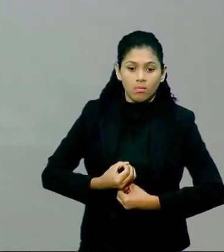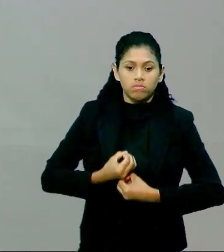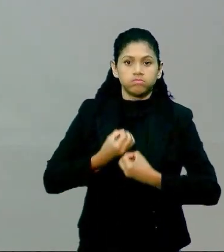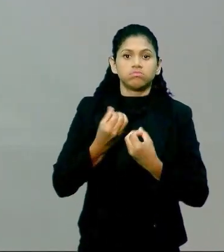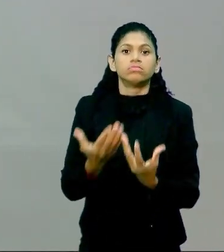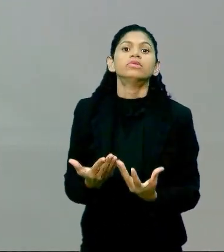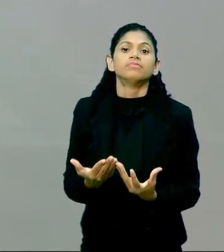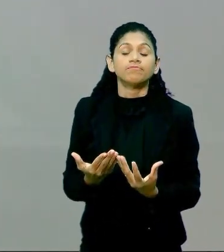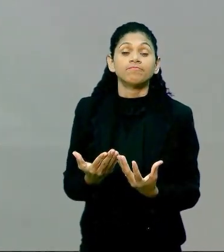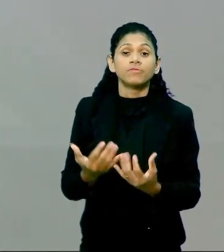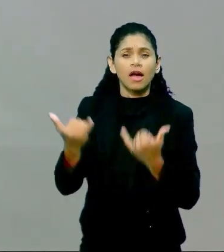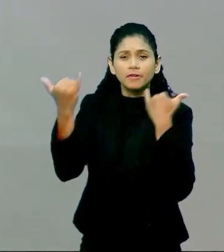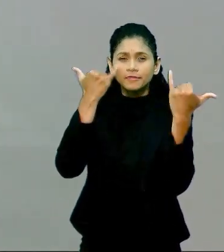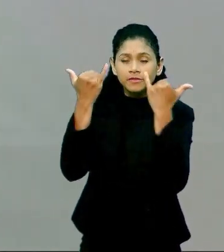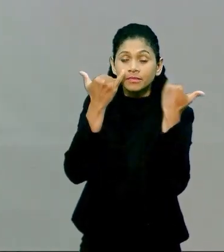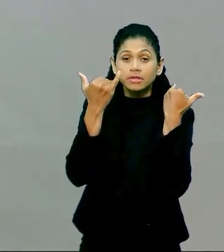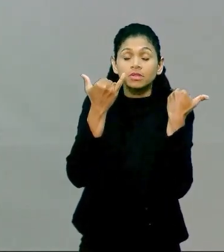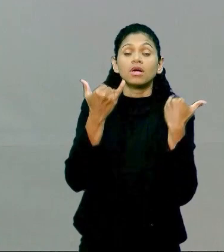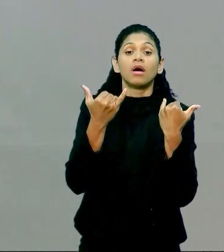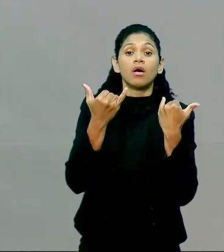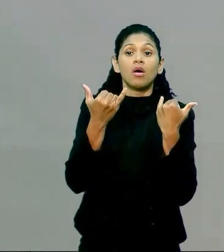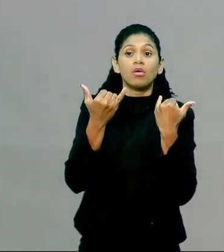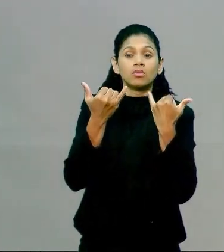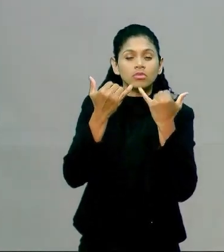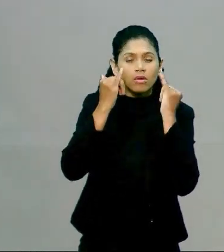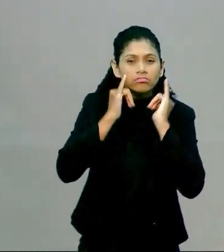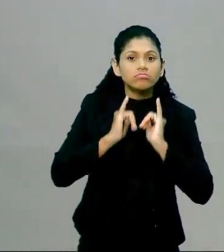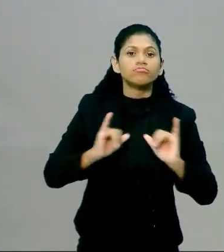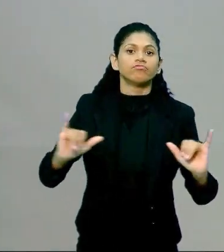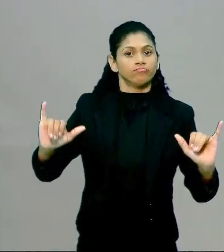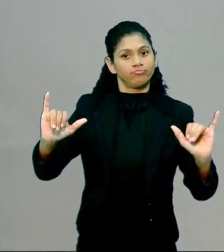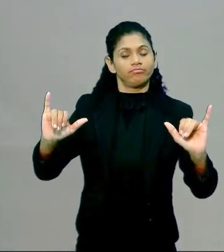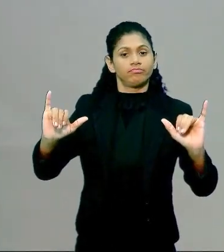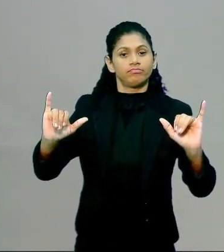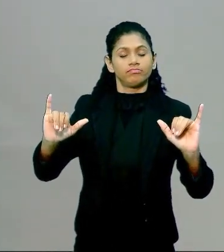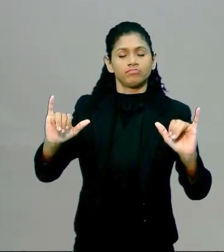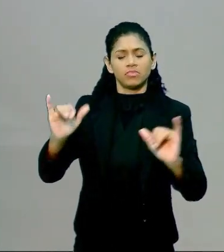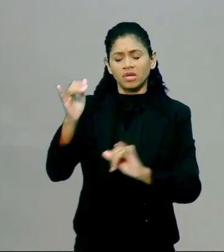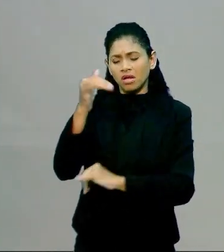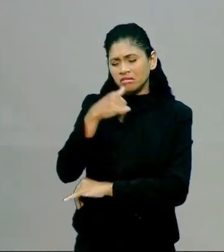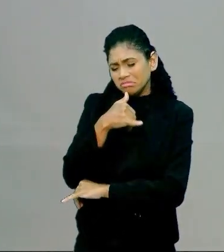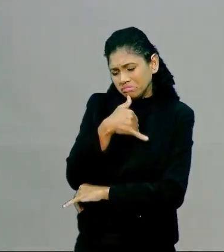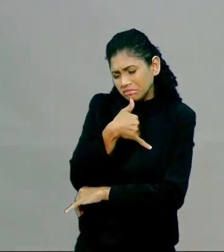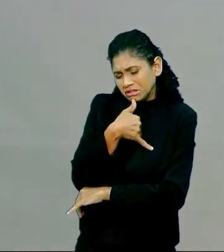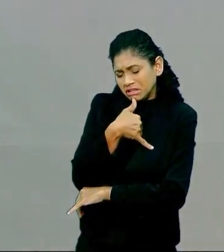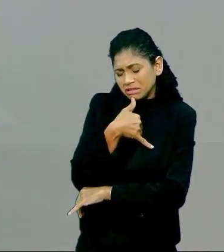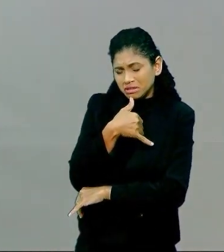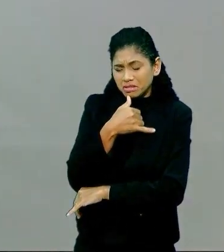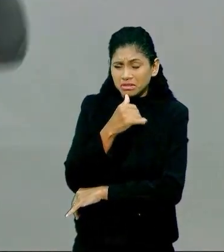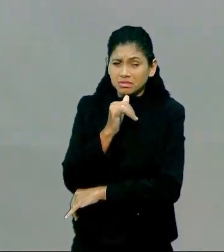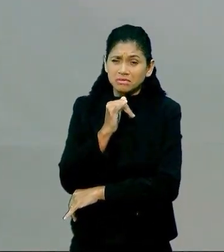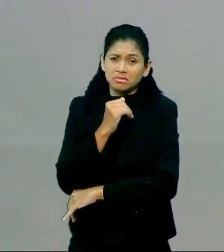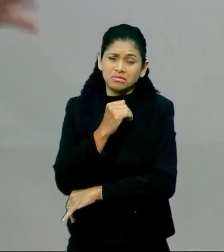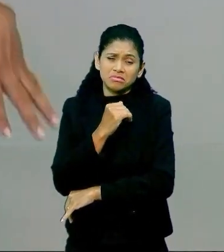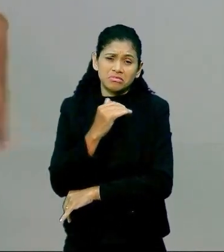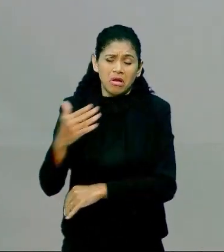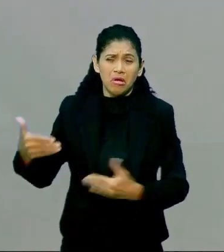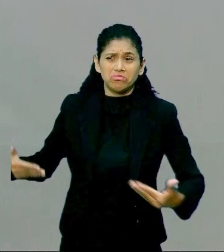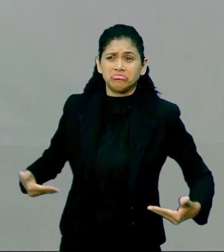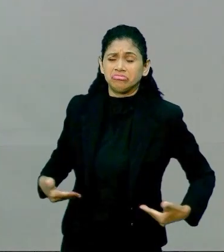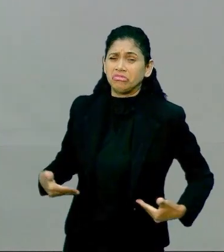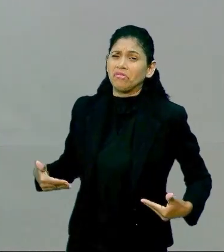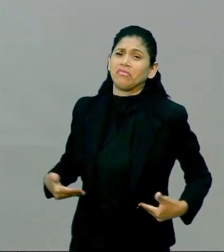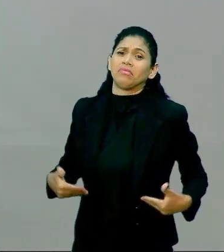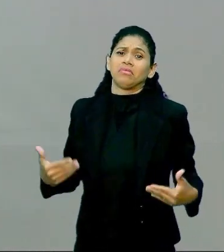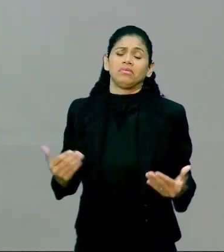É a informação que eu quero passar. Linguagem corporal. Tô tristinho, tô na sofrência. Tô na